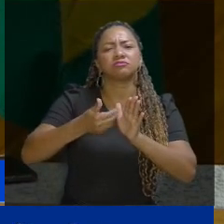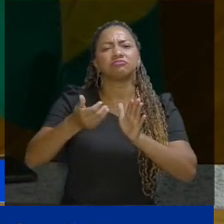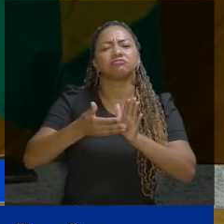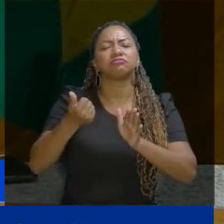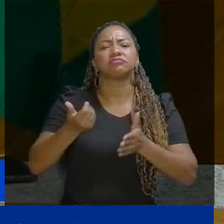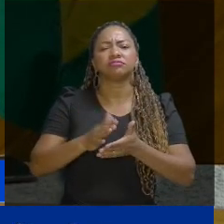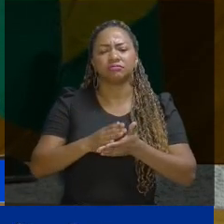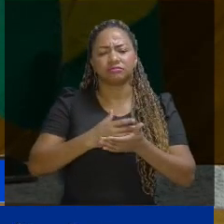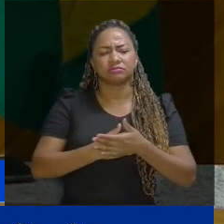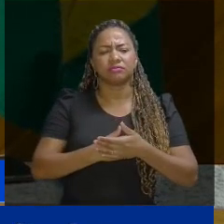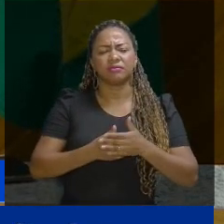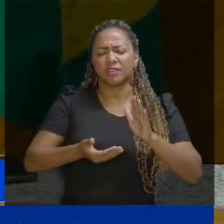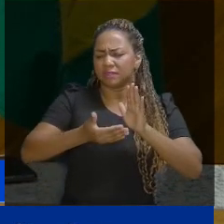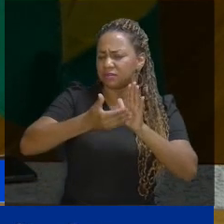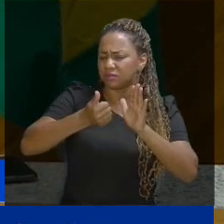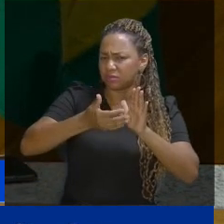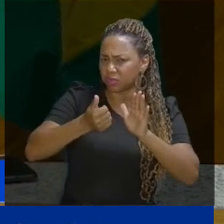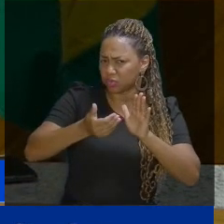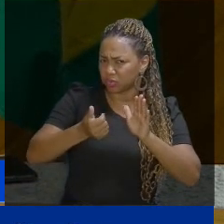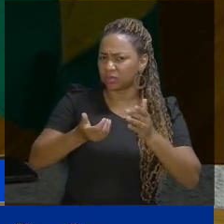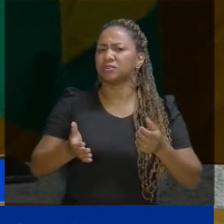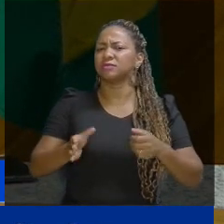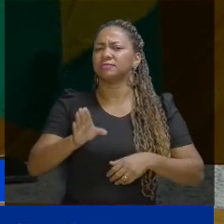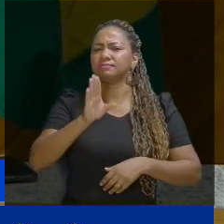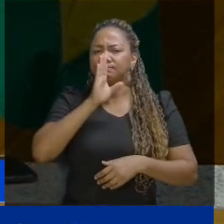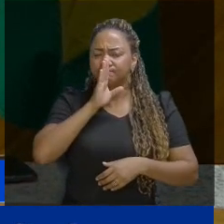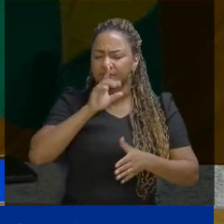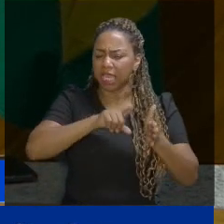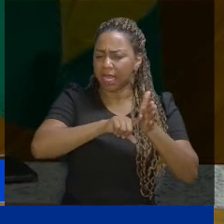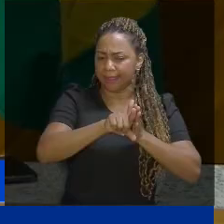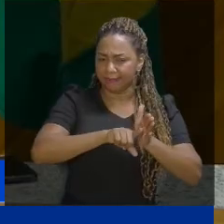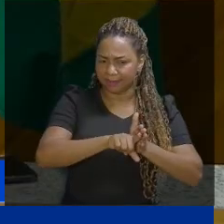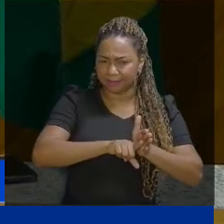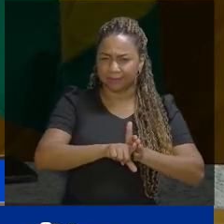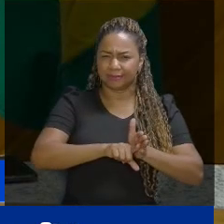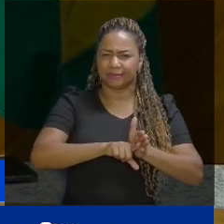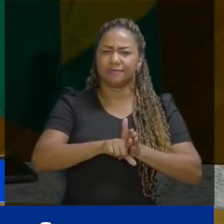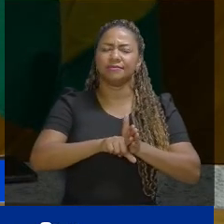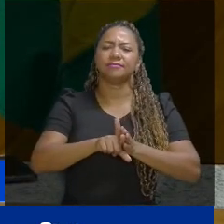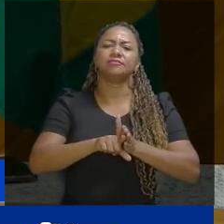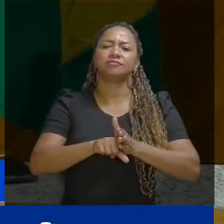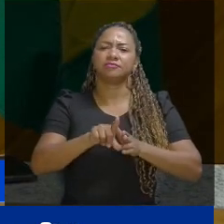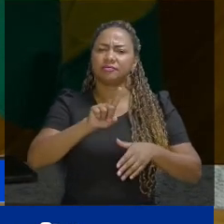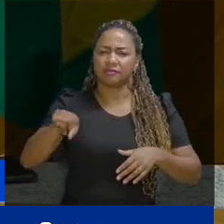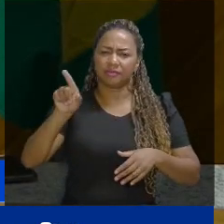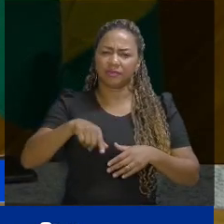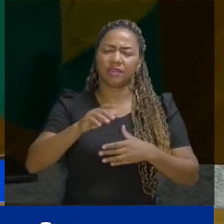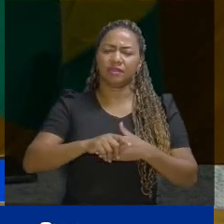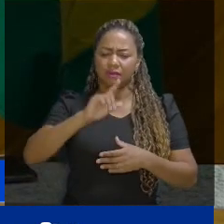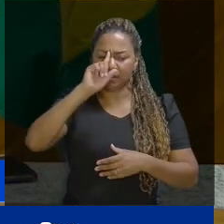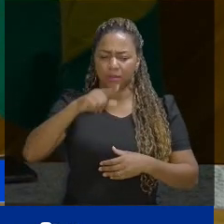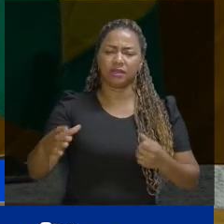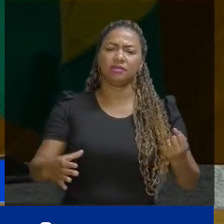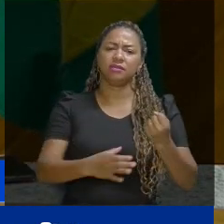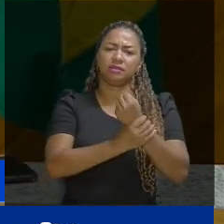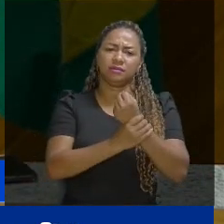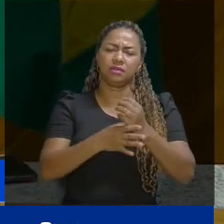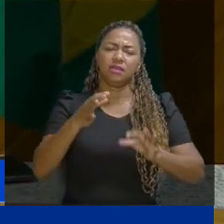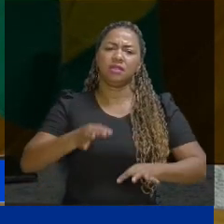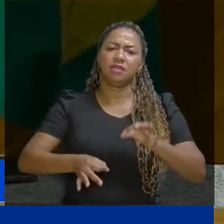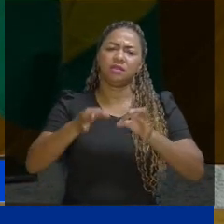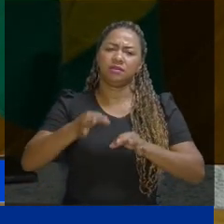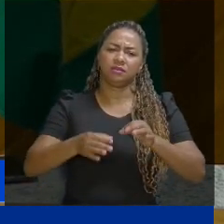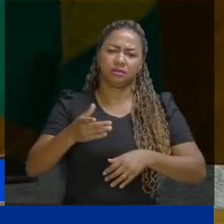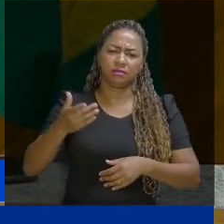indicadas e que, a partir dessas omissões, será reanalisada a extinção do mandado de segurança que foi julgado na